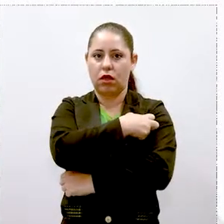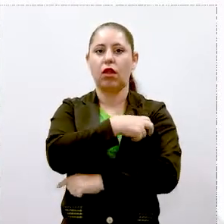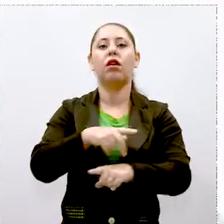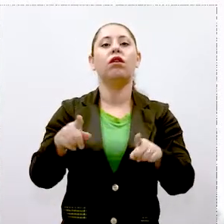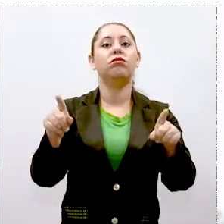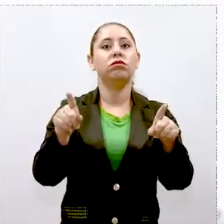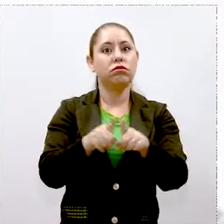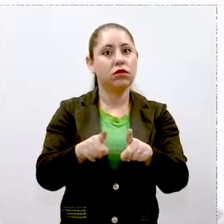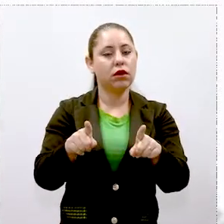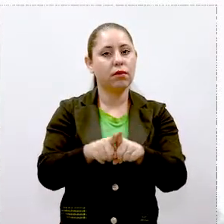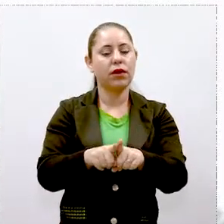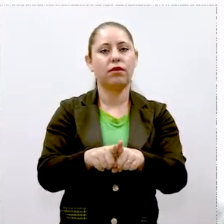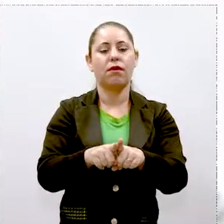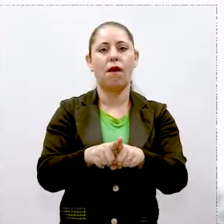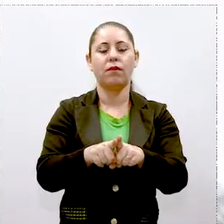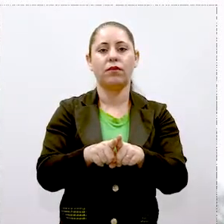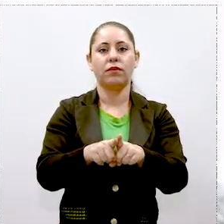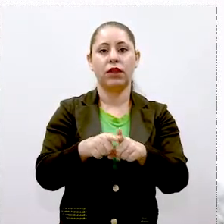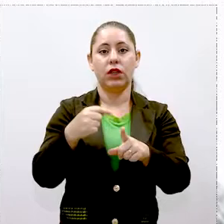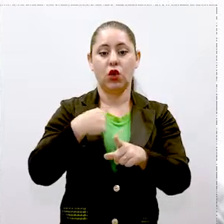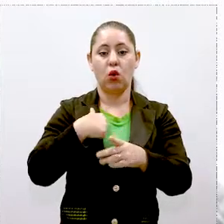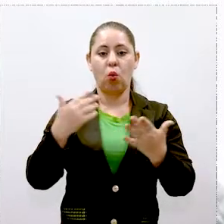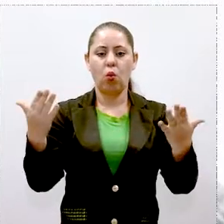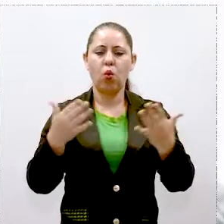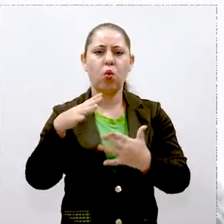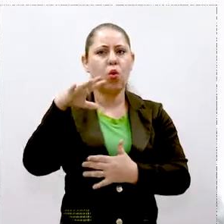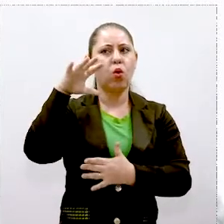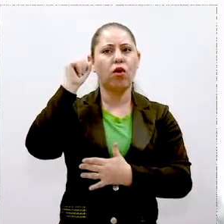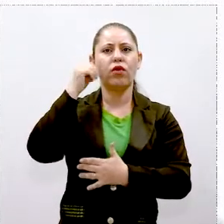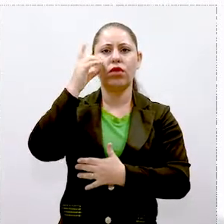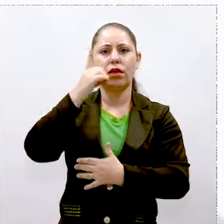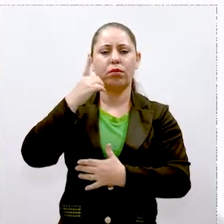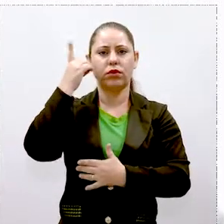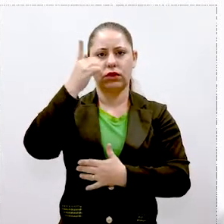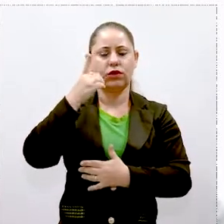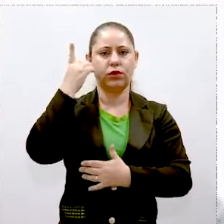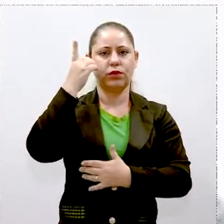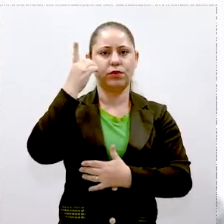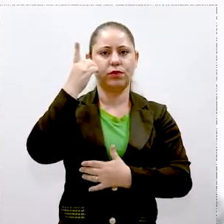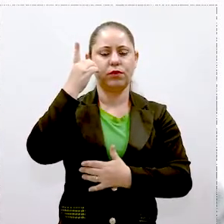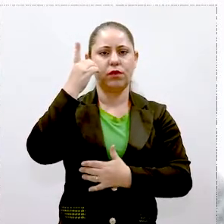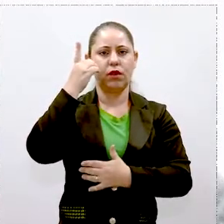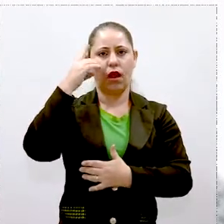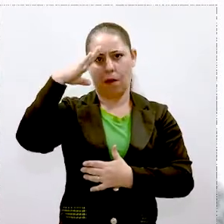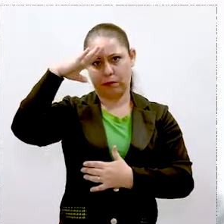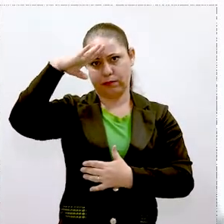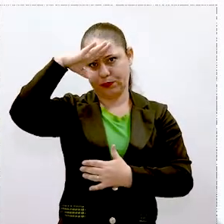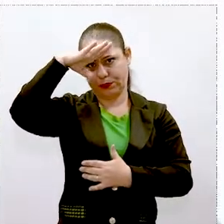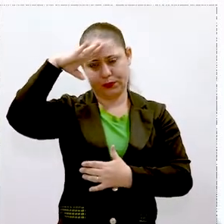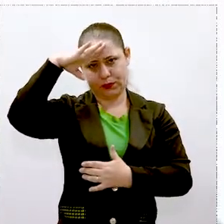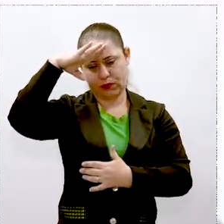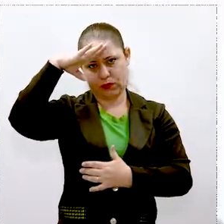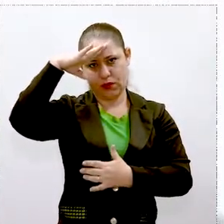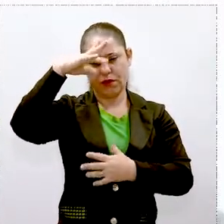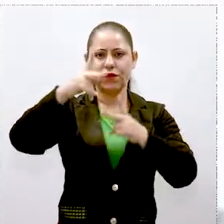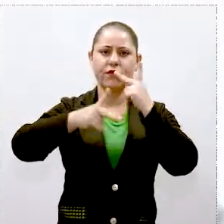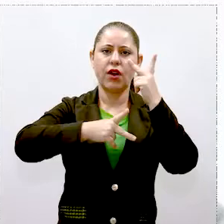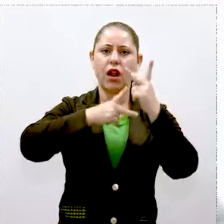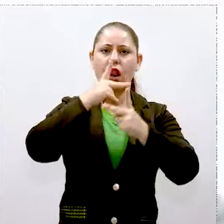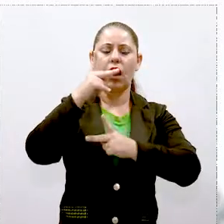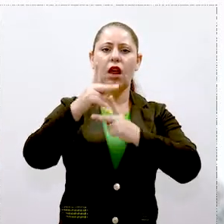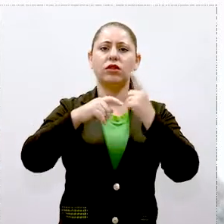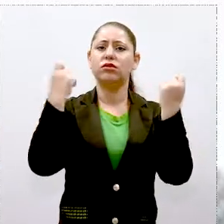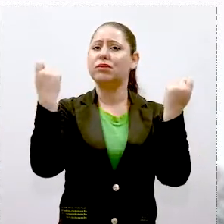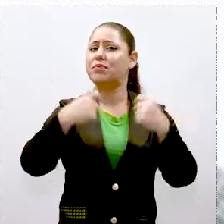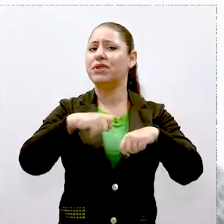vacinas. Eu estava agora mesmo aqui ouvindo o deputado Cabonmi falando sobre